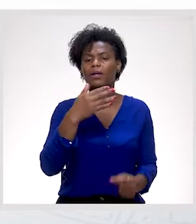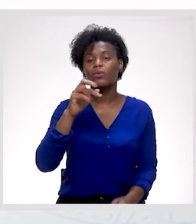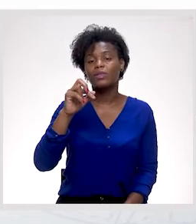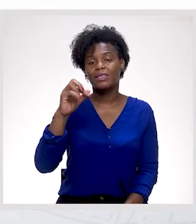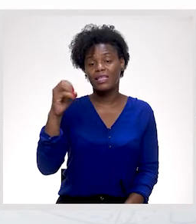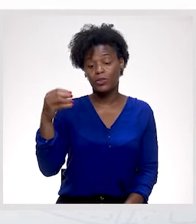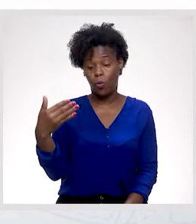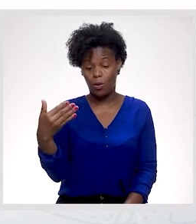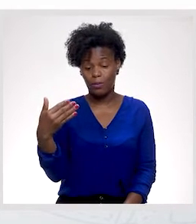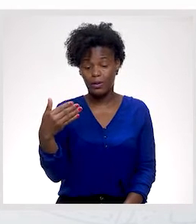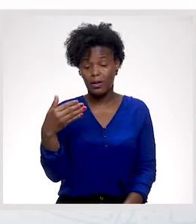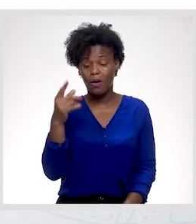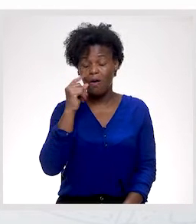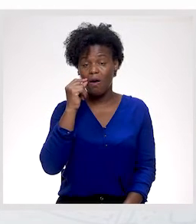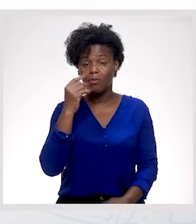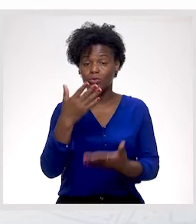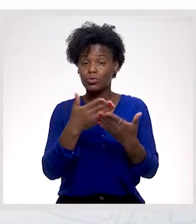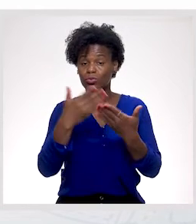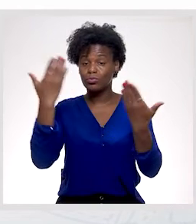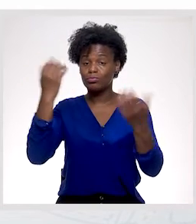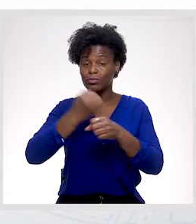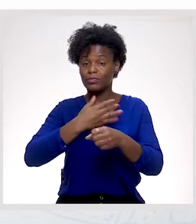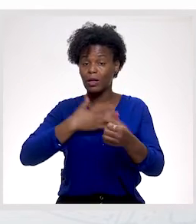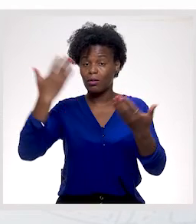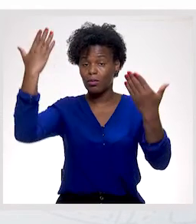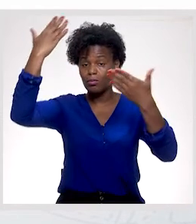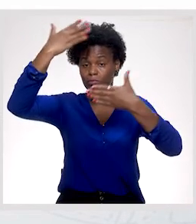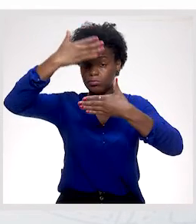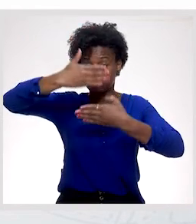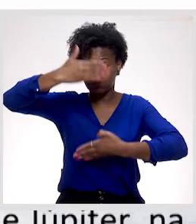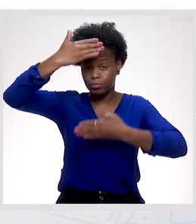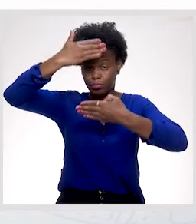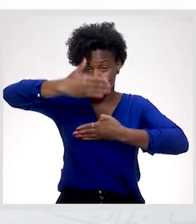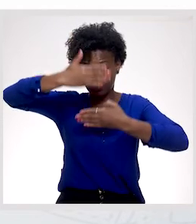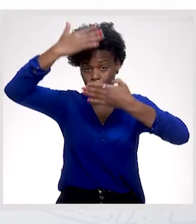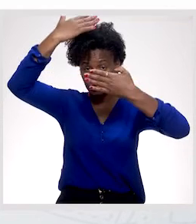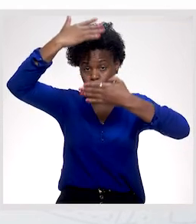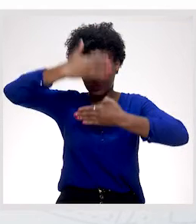1801 pelo astrônomo italiano Giuseppe Piazzi.